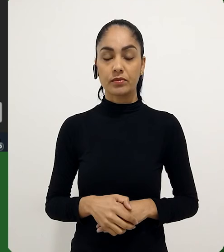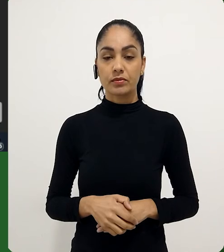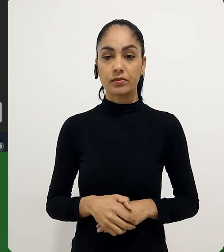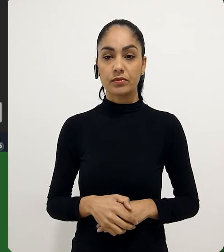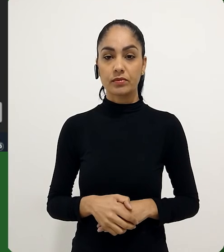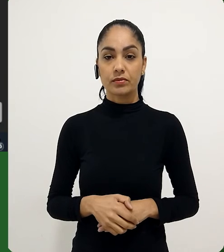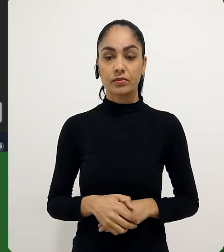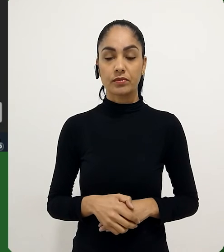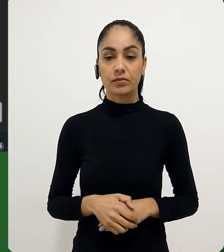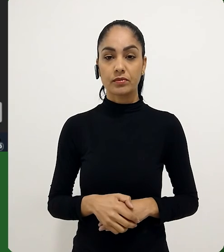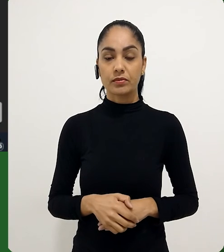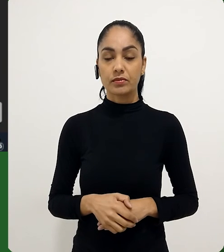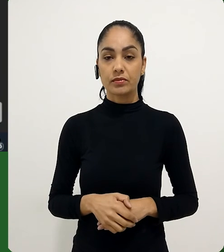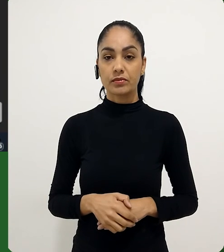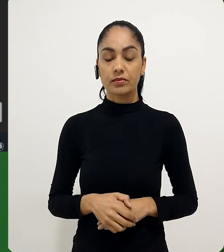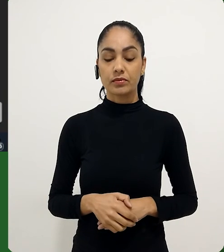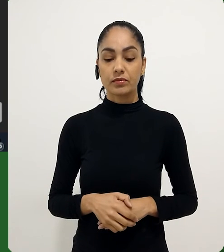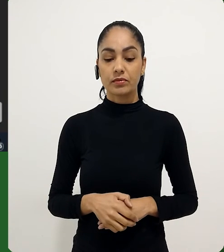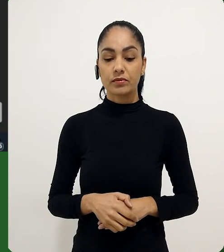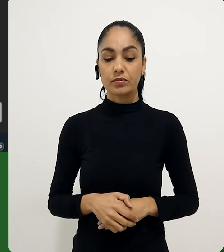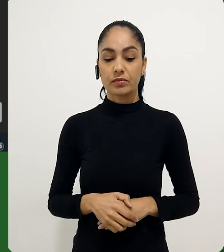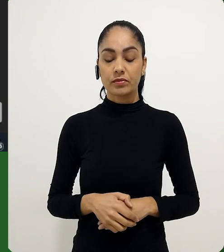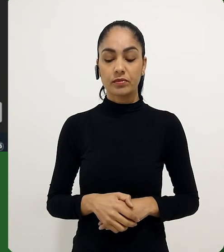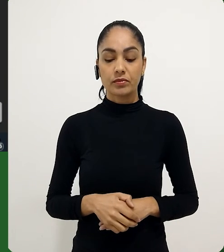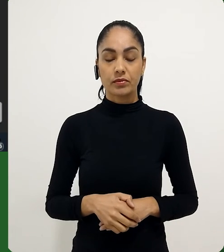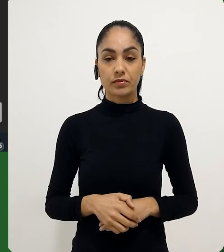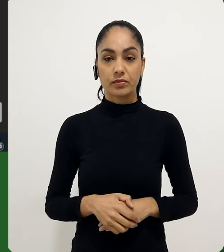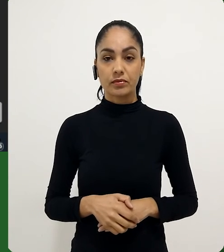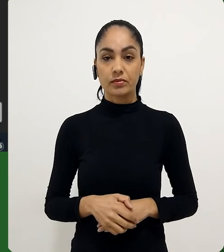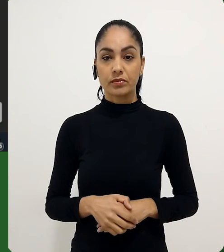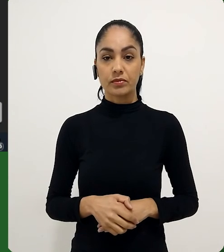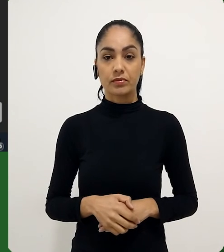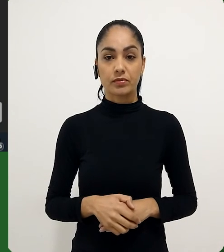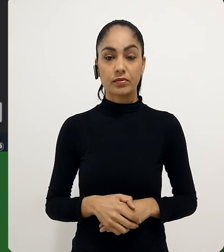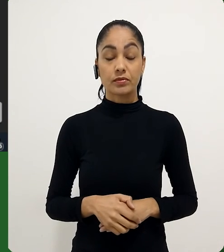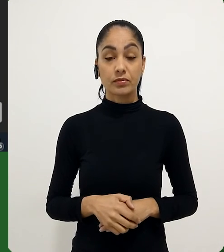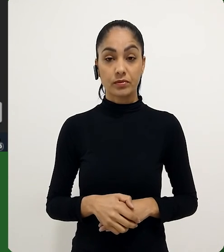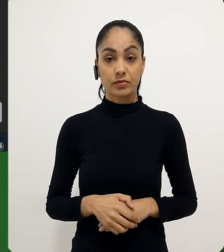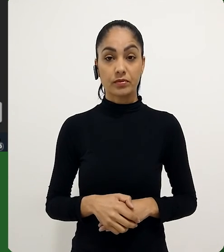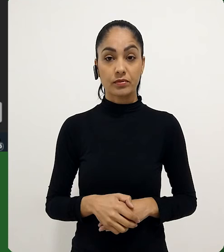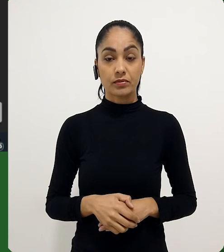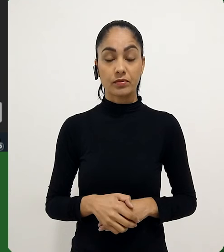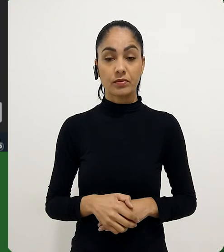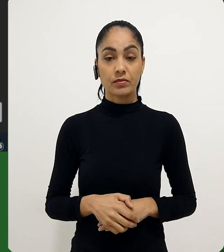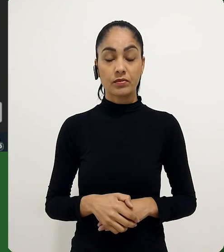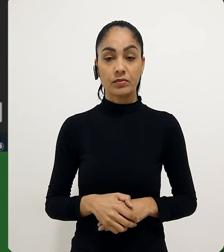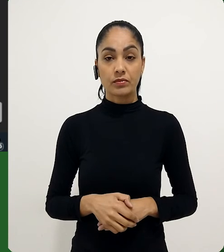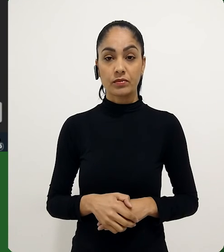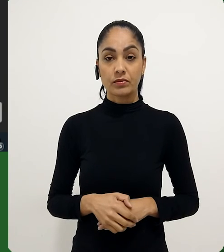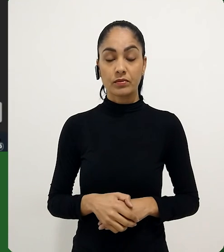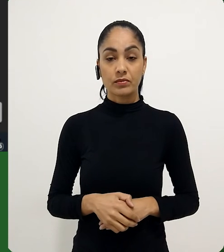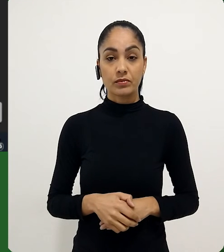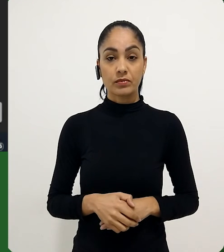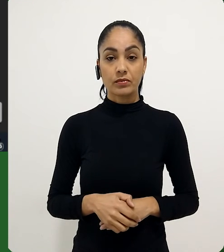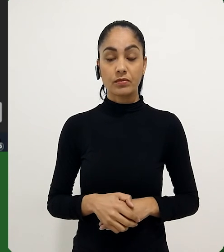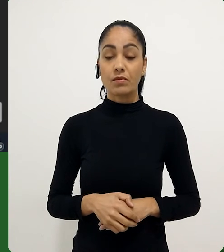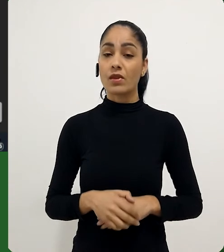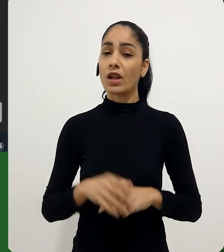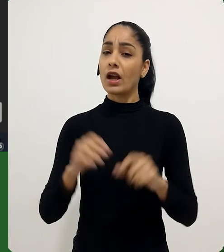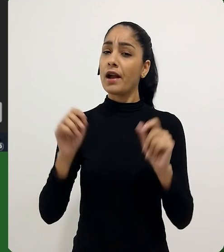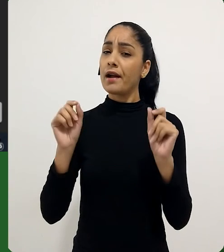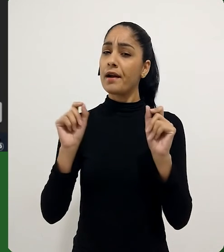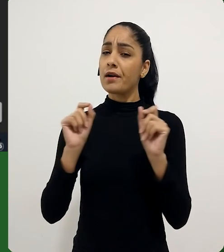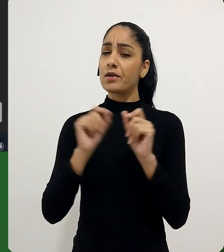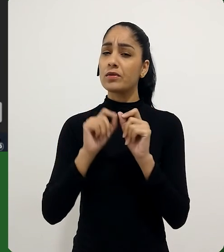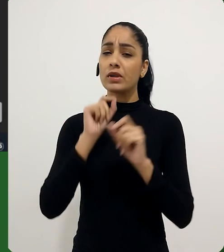sala, que fica trancada, que é para ninguém mexer nas coisas, que o senhor guarda, não apareceu. O que